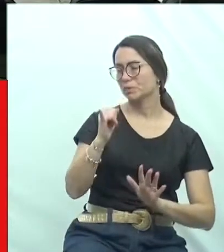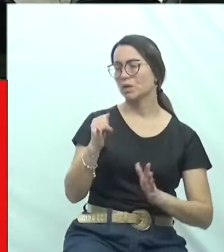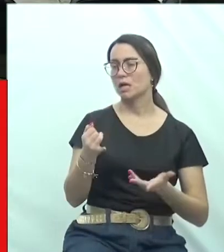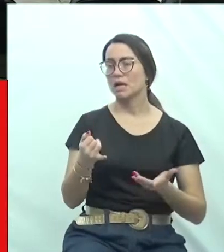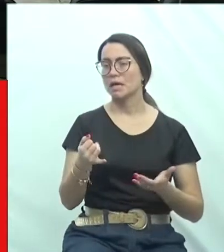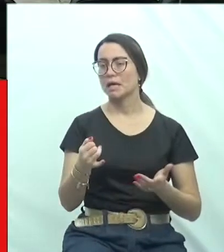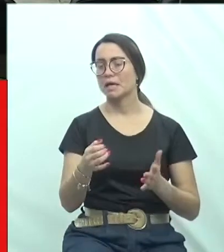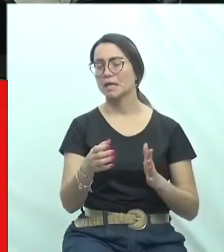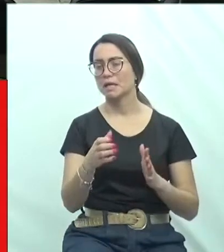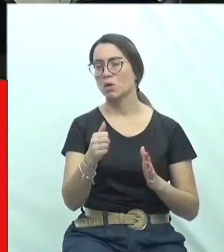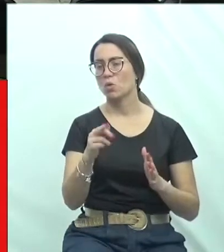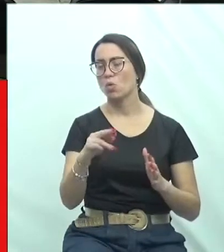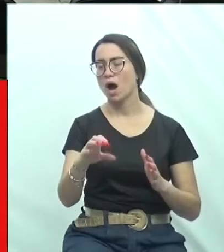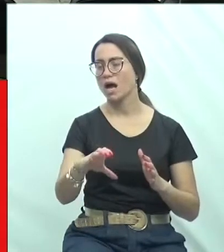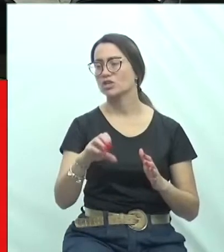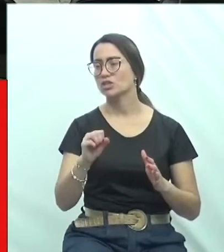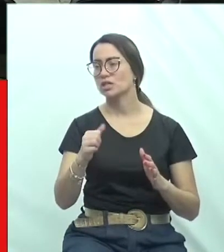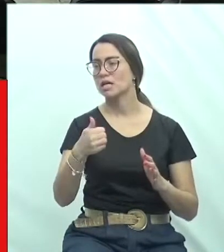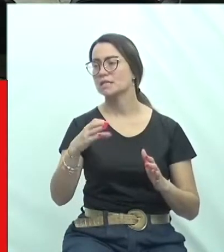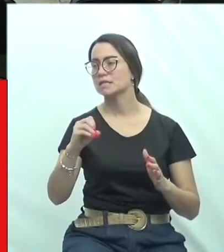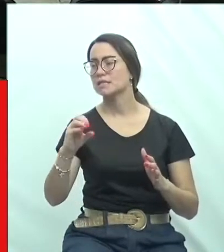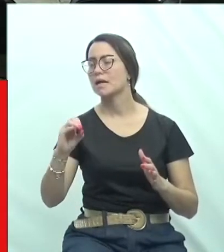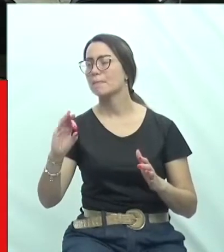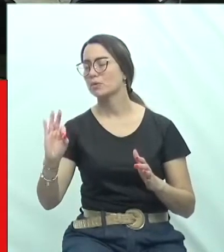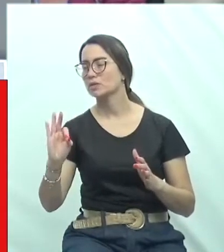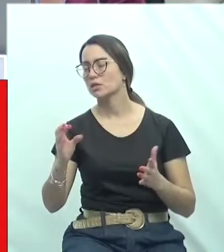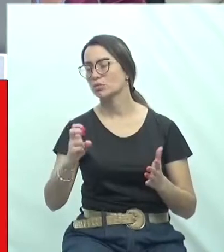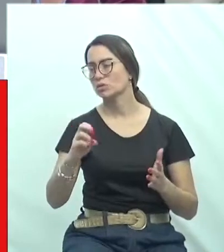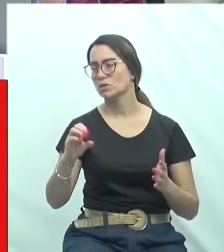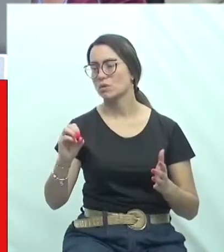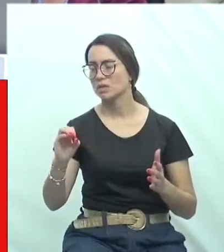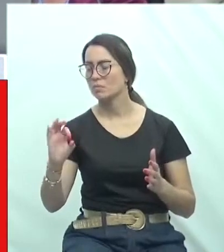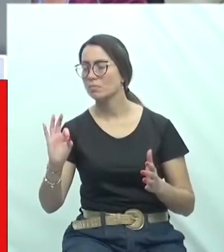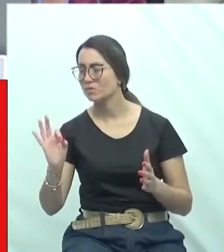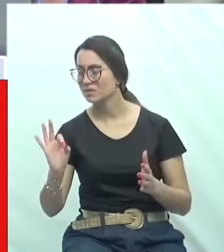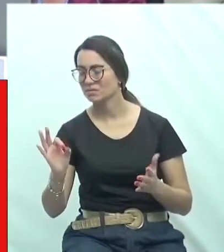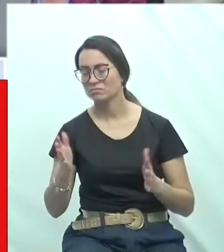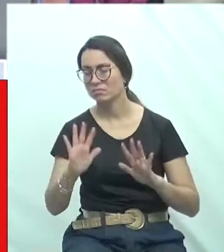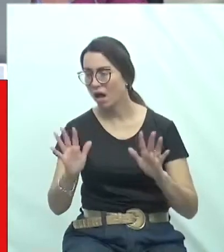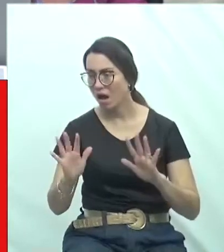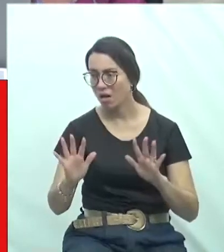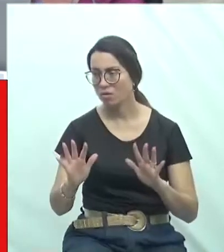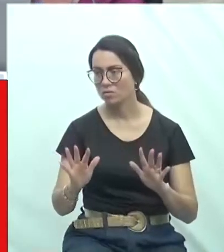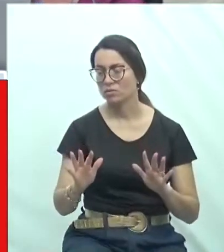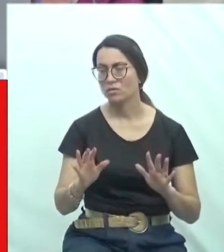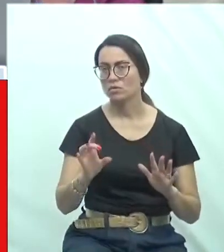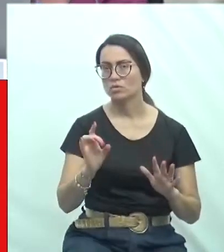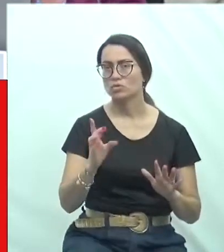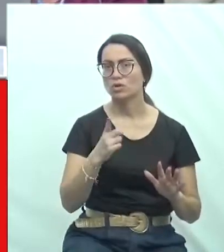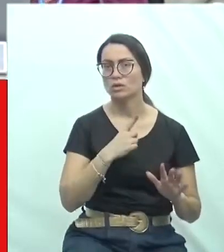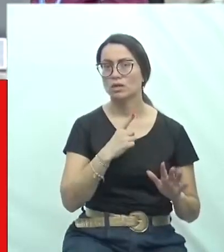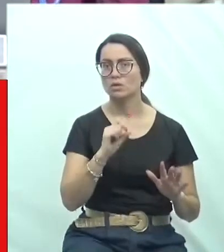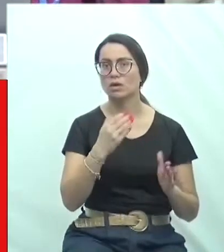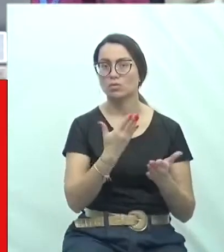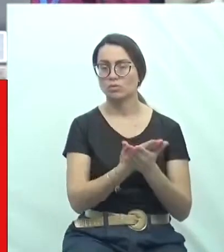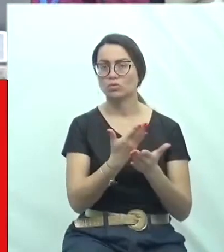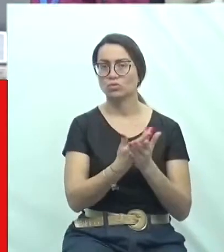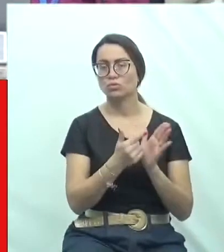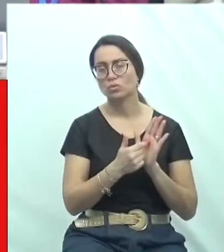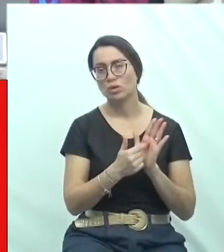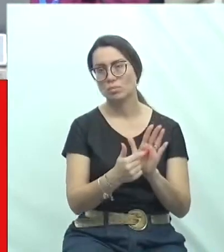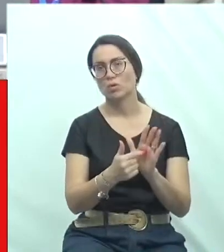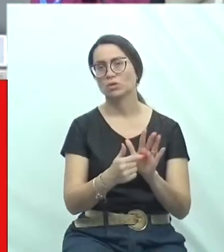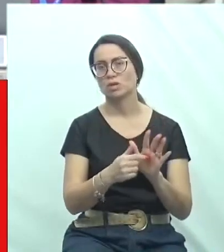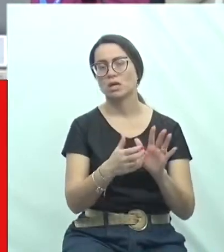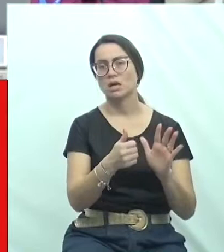ele tira 100%, ele tira 50%. Esse estudo no cavalete a gente não tem. A gente só tem do estudo nosso da rede, que ele retira o ar da